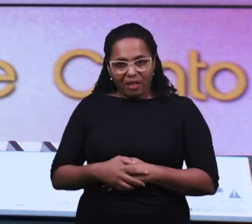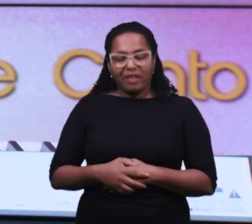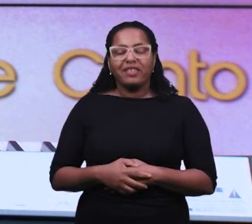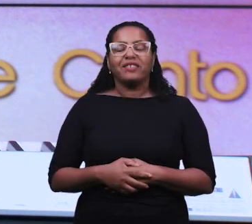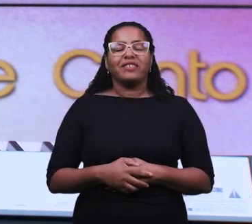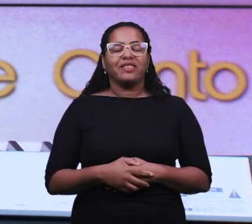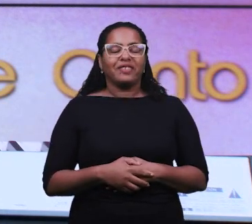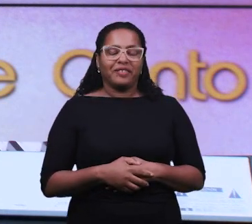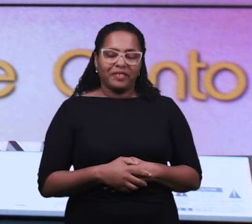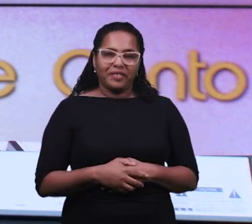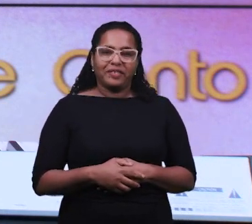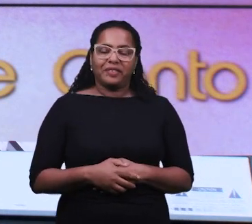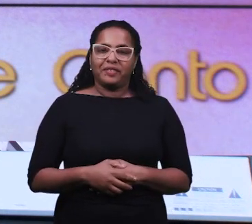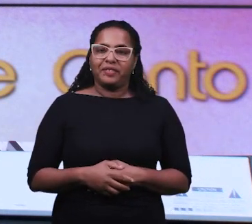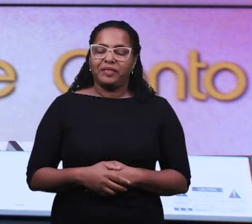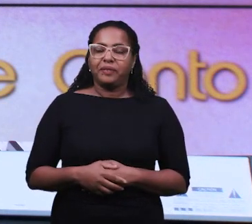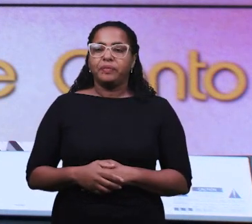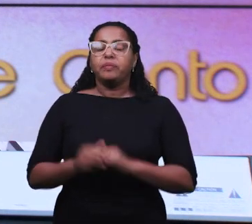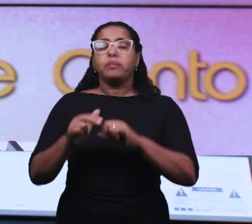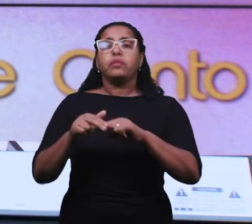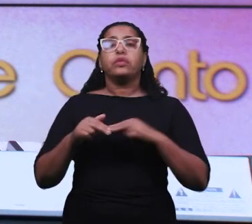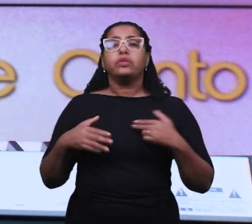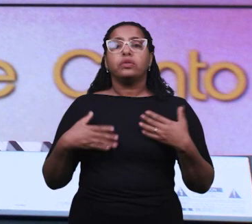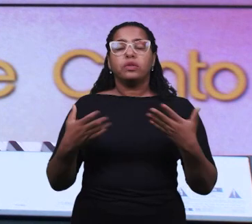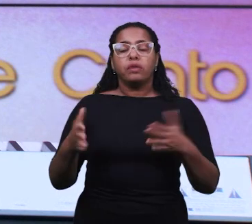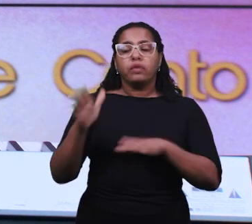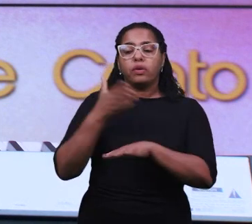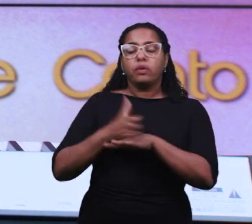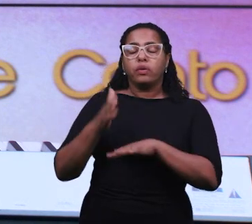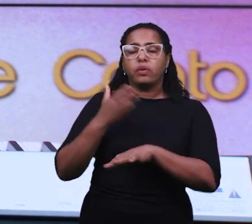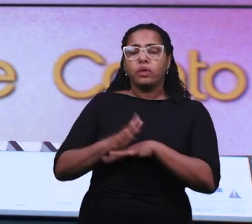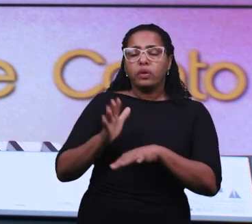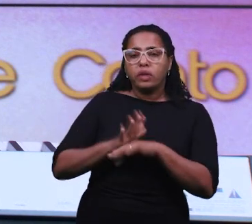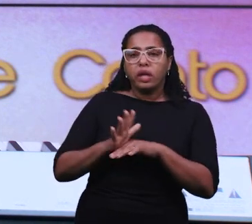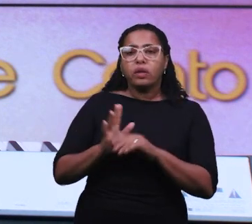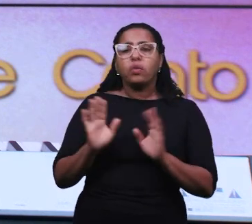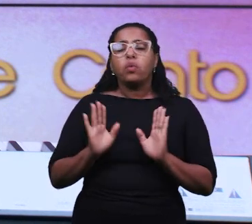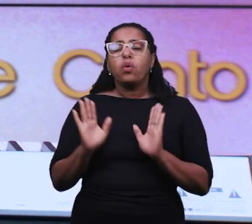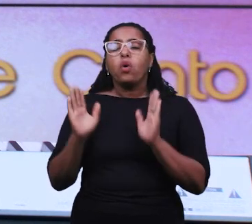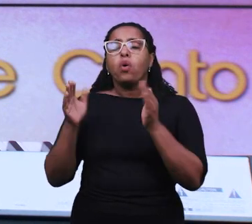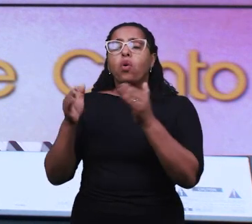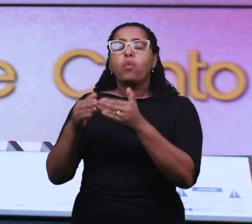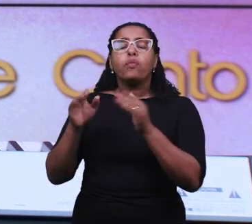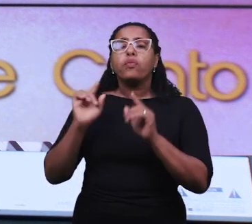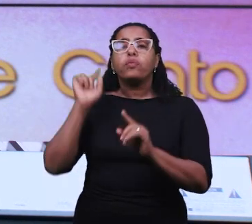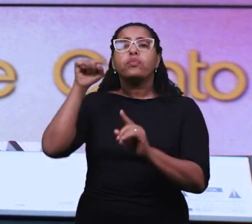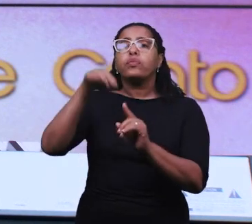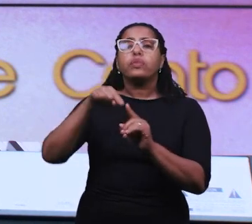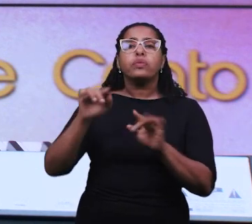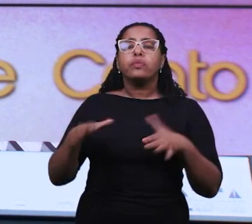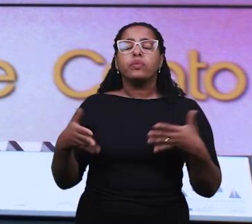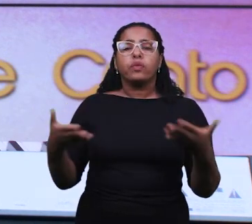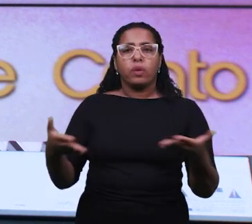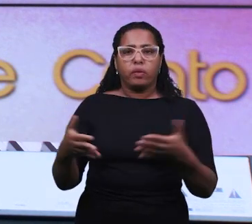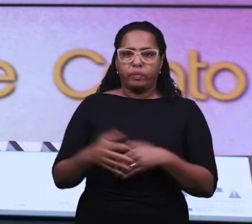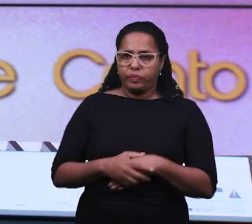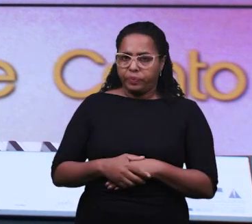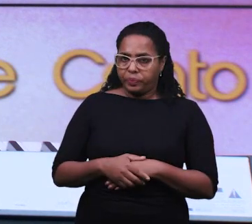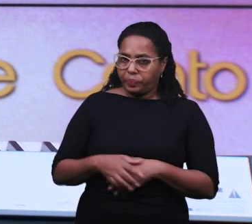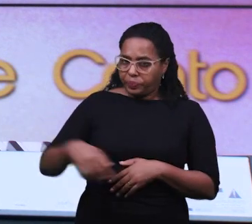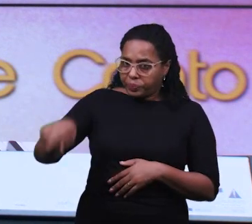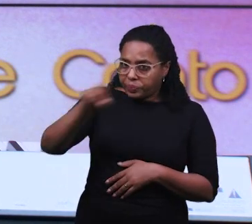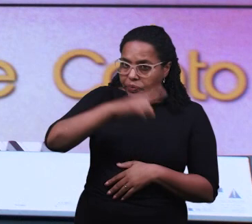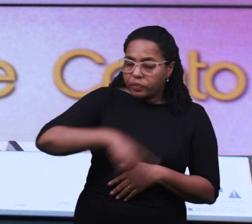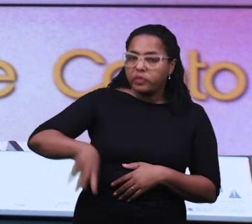A. Ok? Por que nós estamos fazendo esse exercício? Qual é a finalidade desse exercício? Para